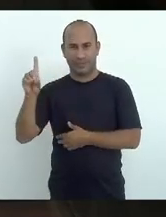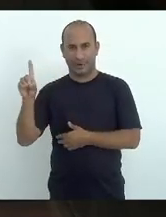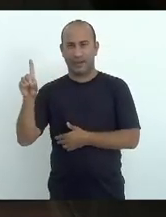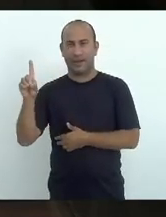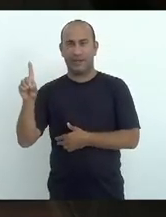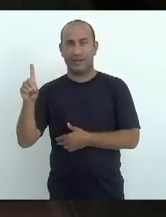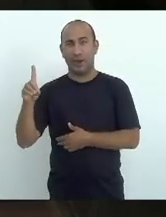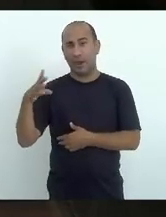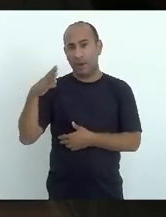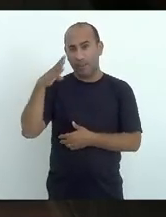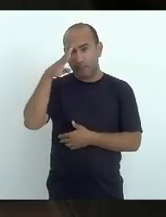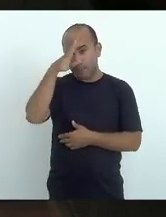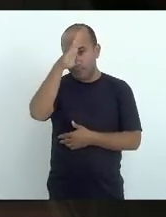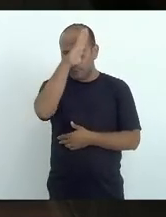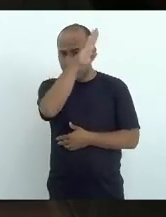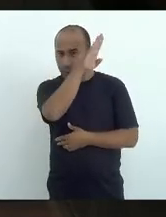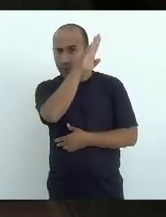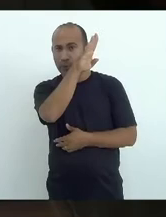Bolsonaristas,